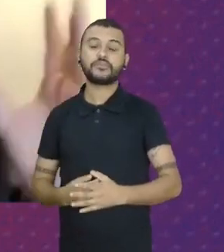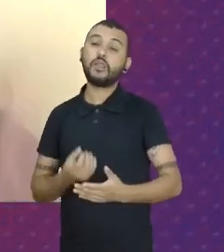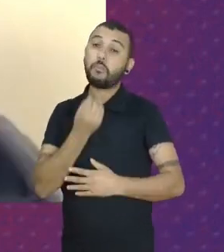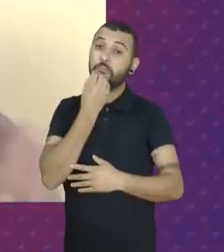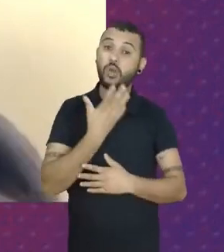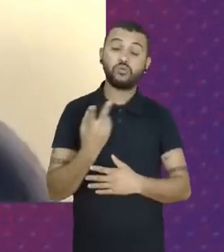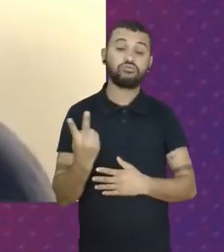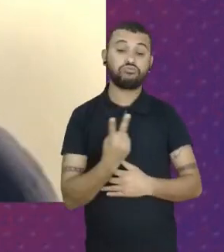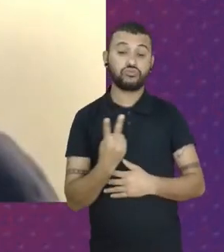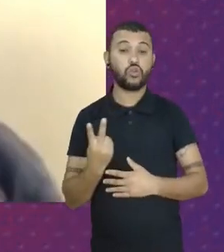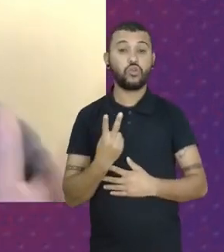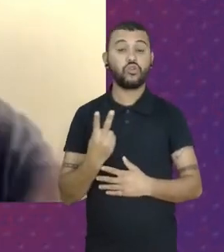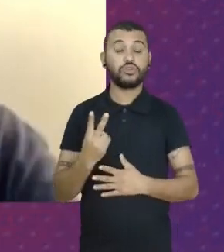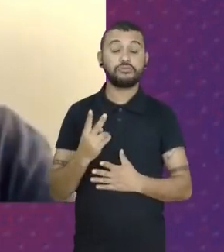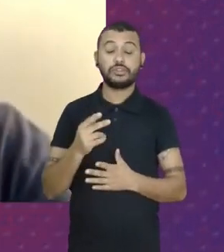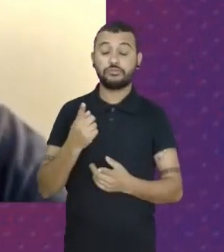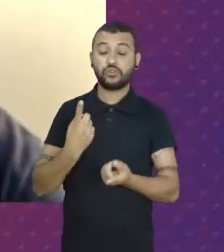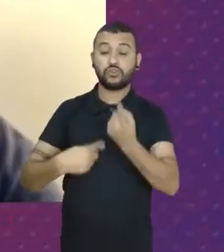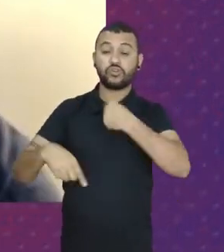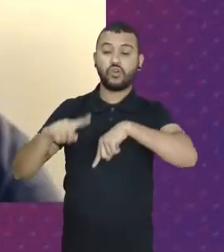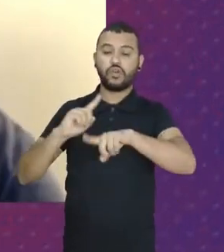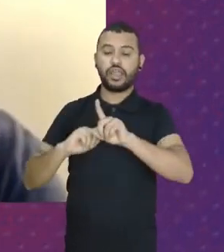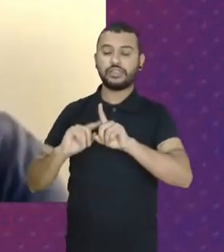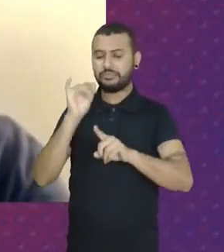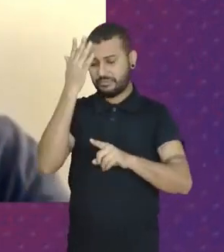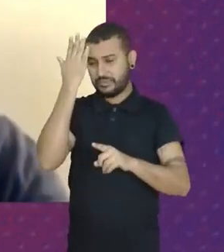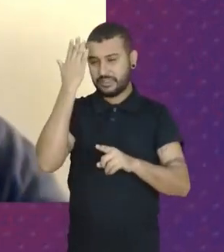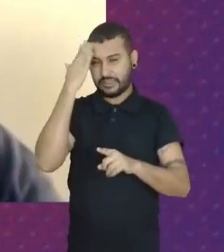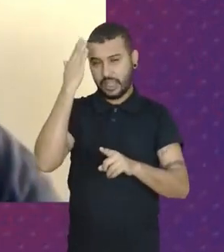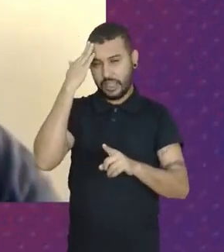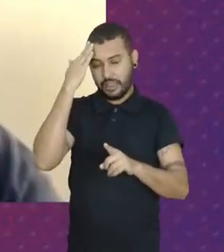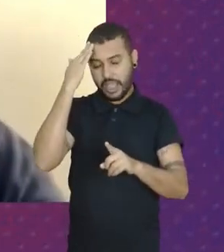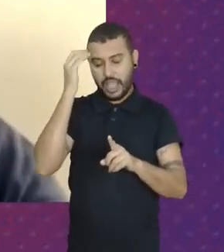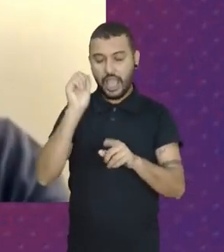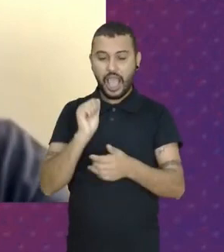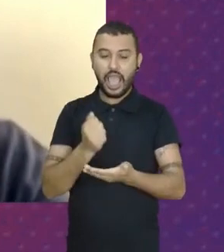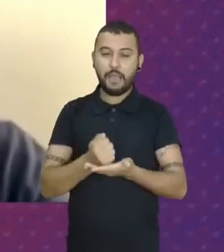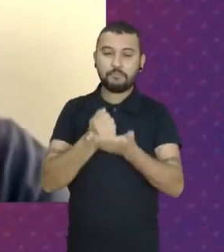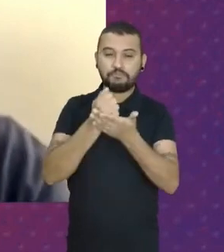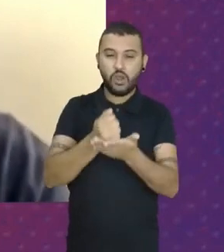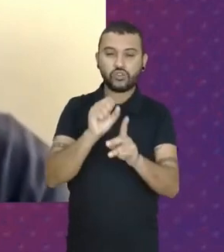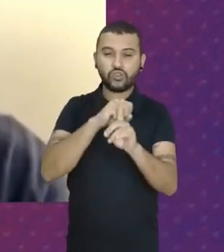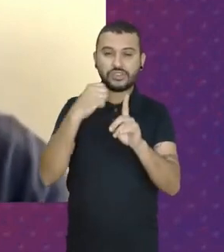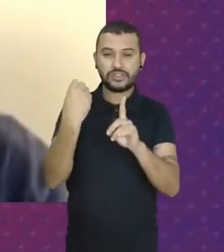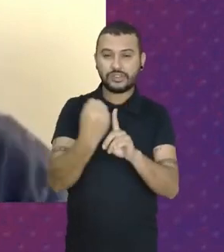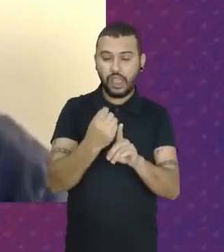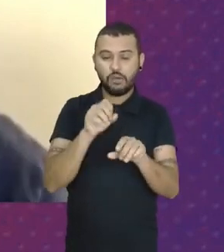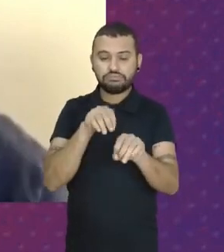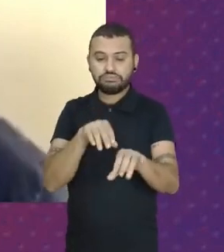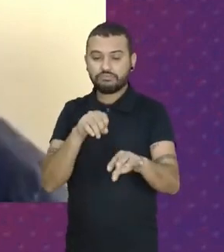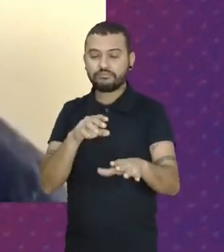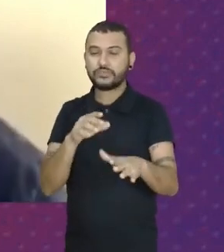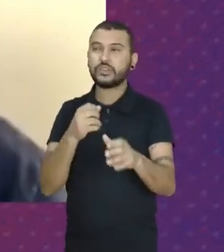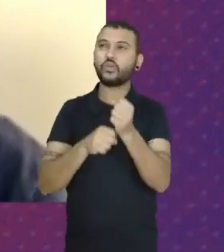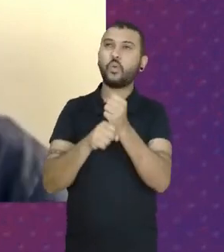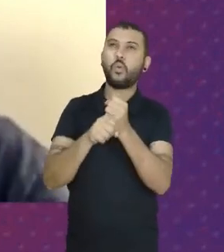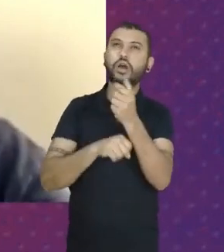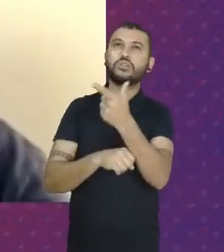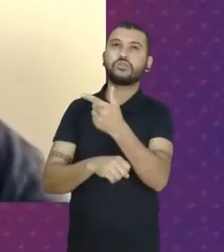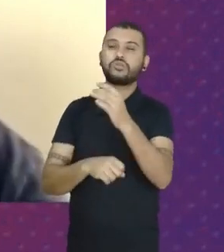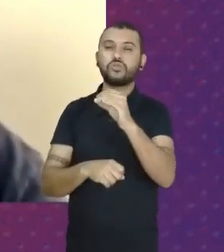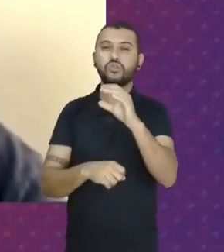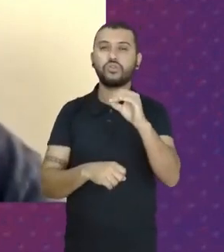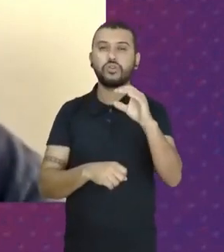Bom, aí essa transição da assistência social para a educação, ela se deu principalmente nos anos 2000,